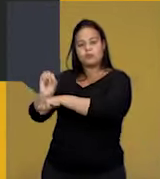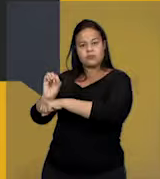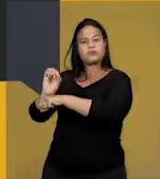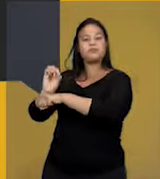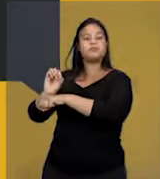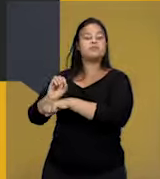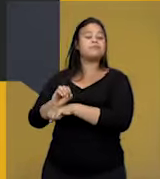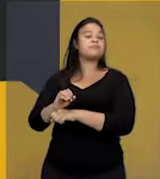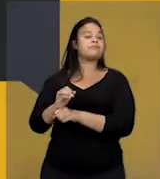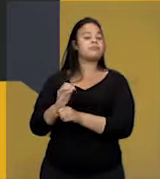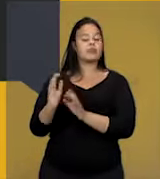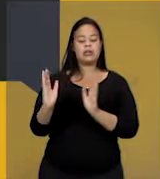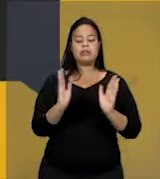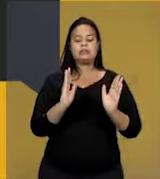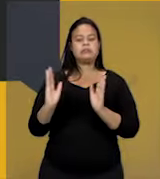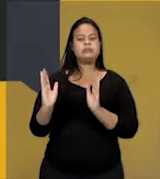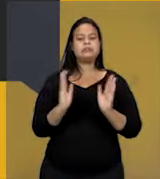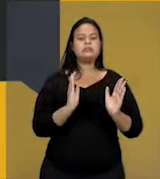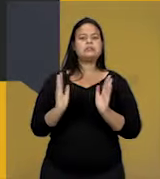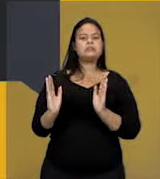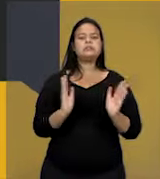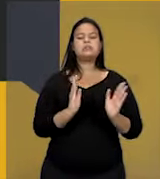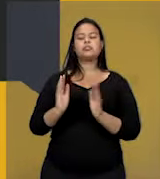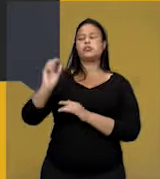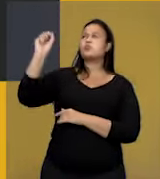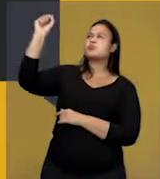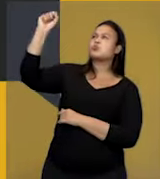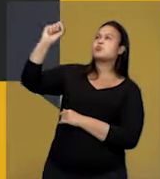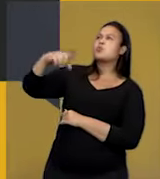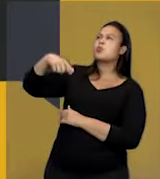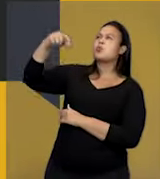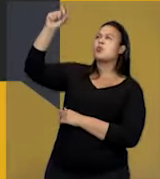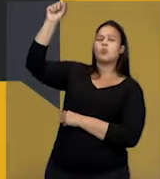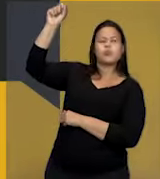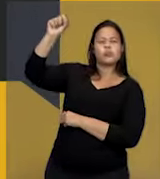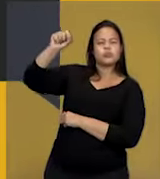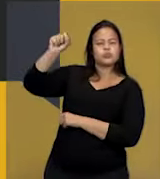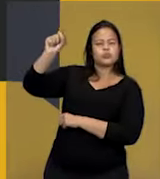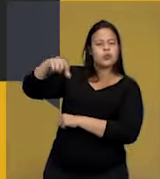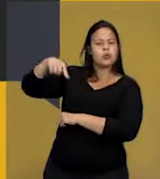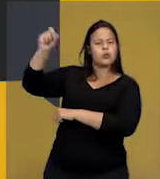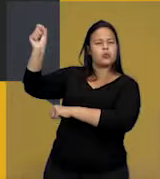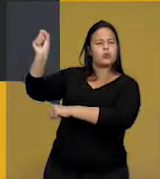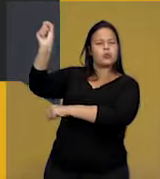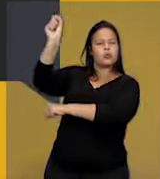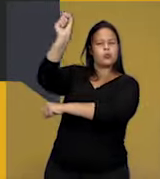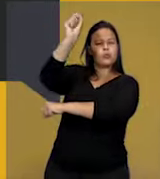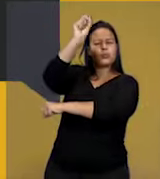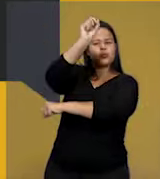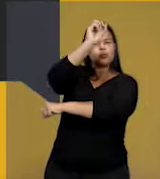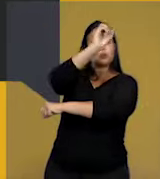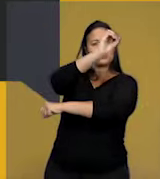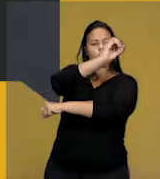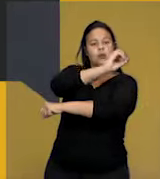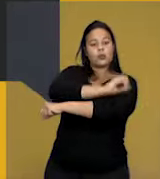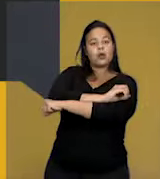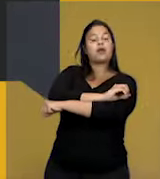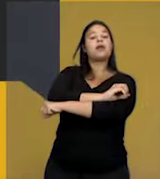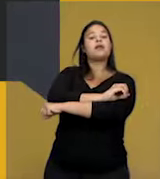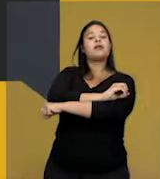À medida que o movimento aparente do sol vai fazendo ele chegar para cá, essa sombra